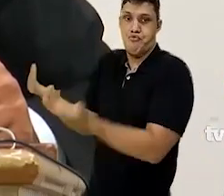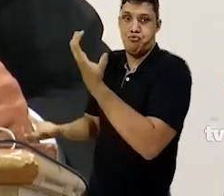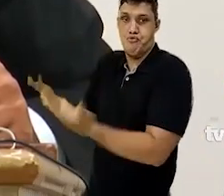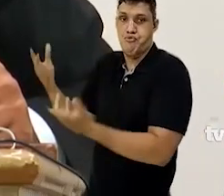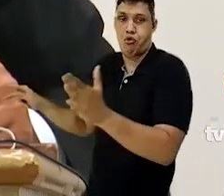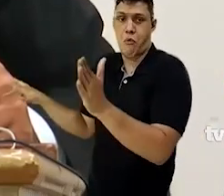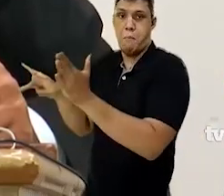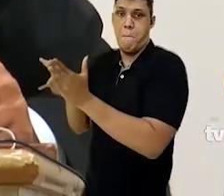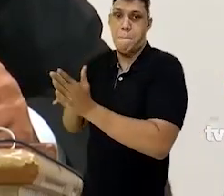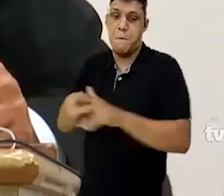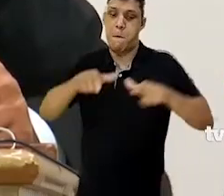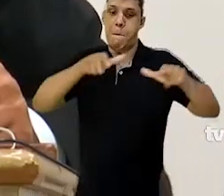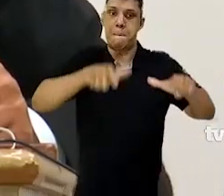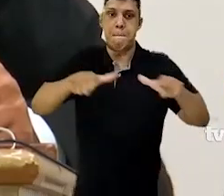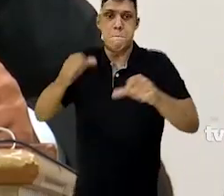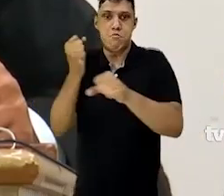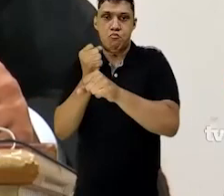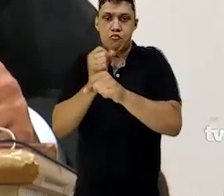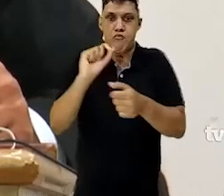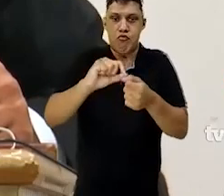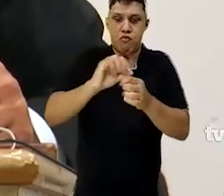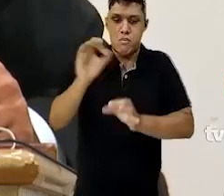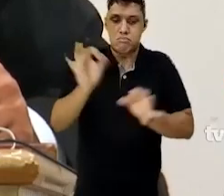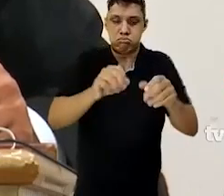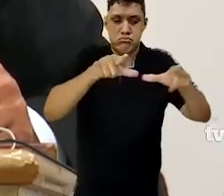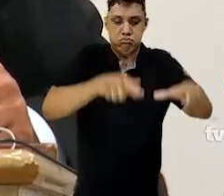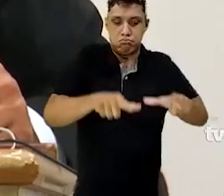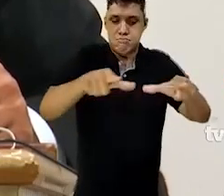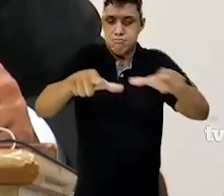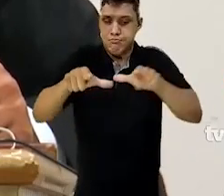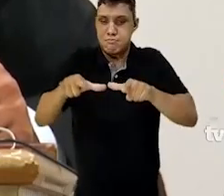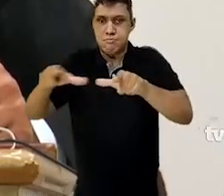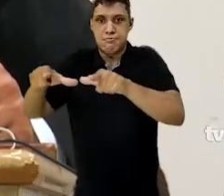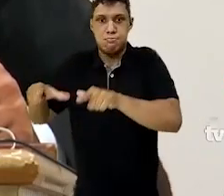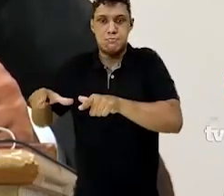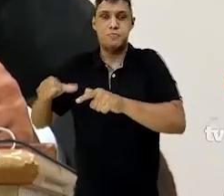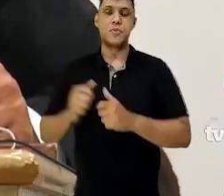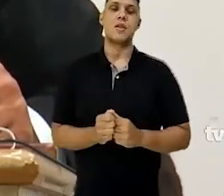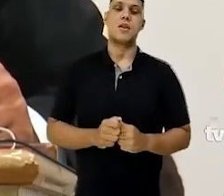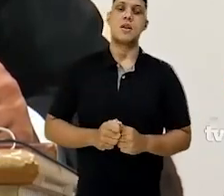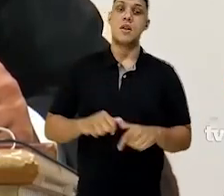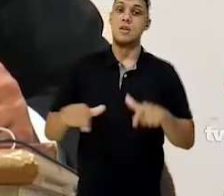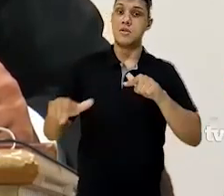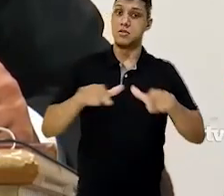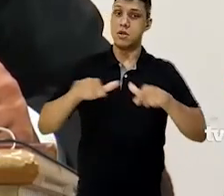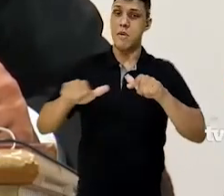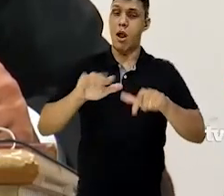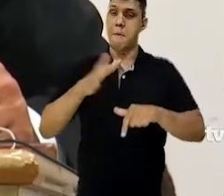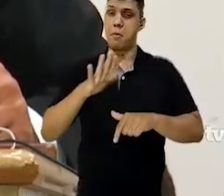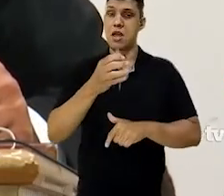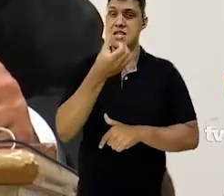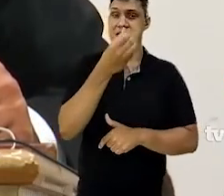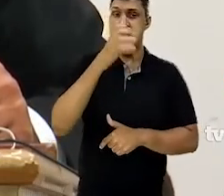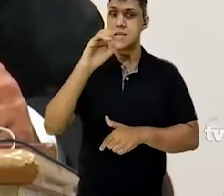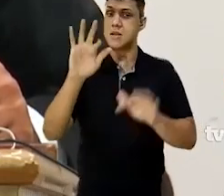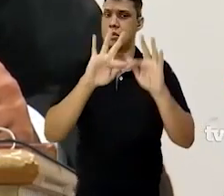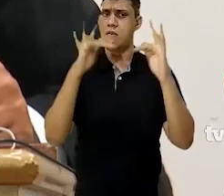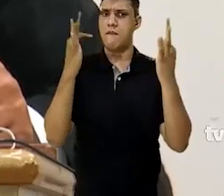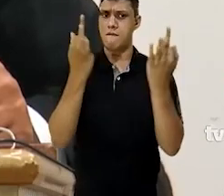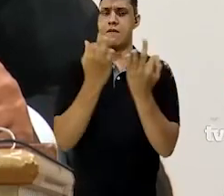que nós pretendemos criar, né? Geração de emprego para 60 famílias. A matéria-prima já é